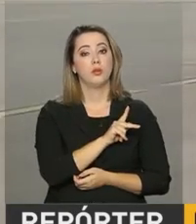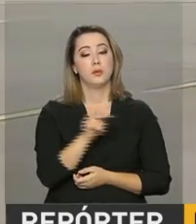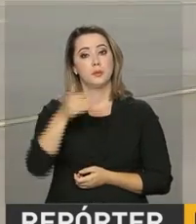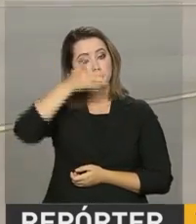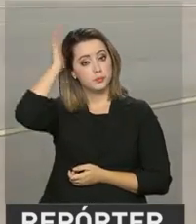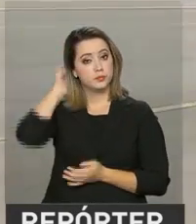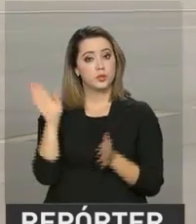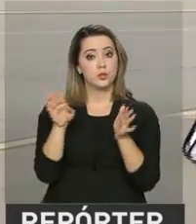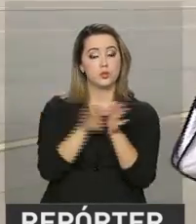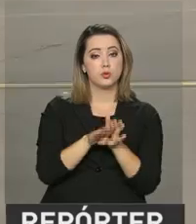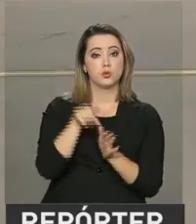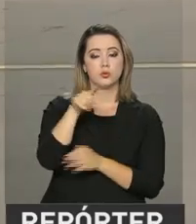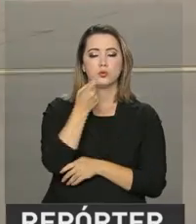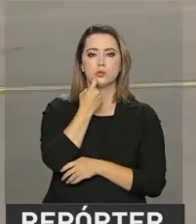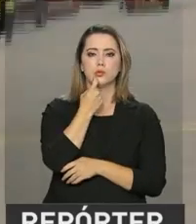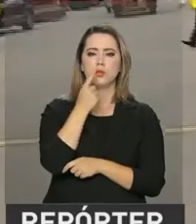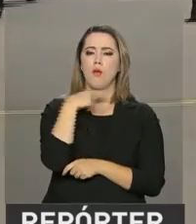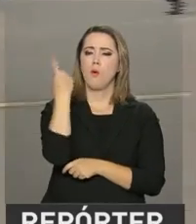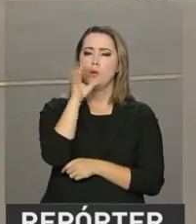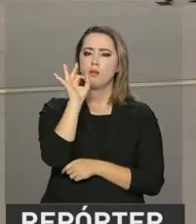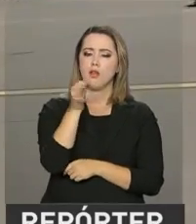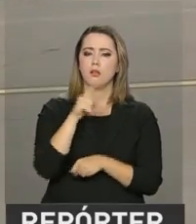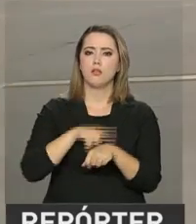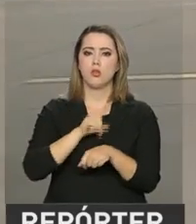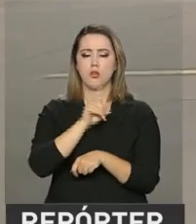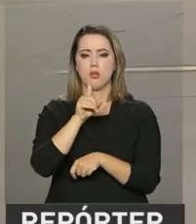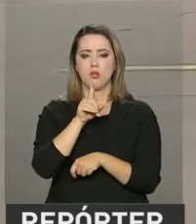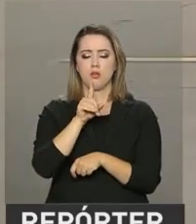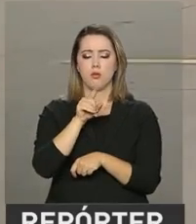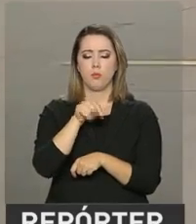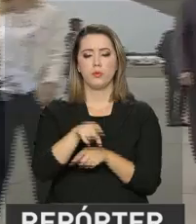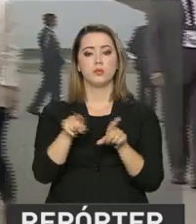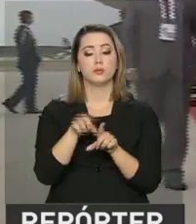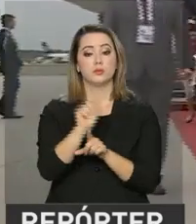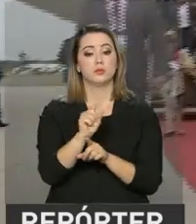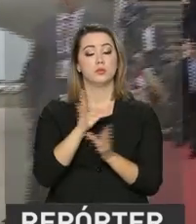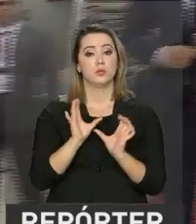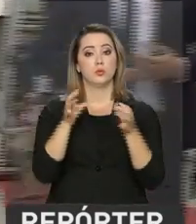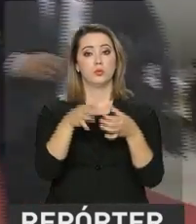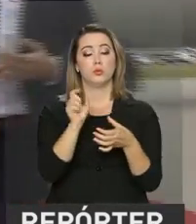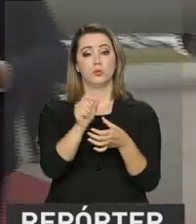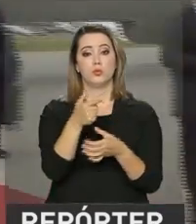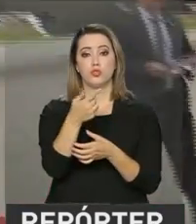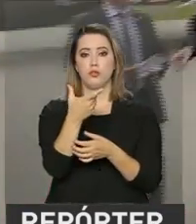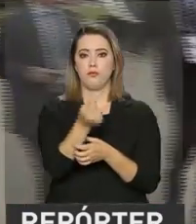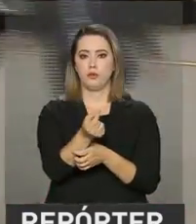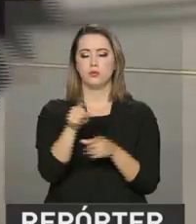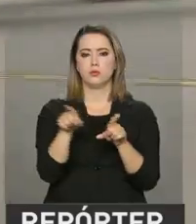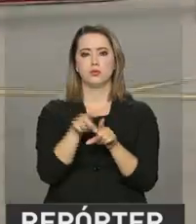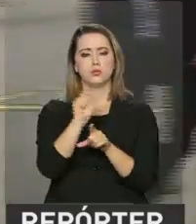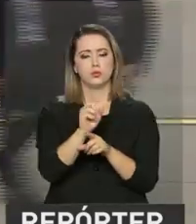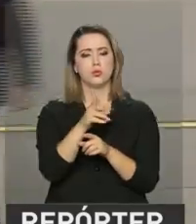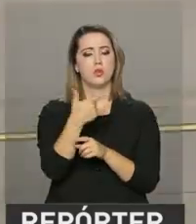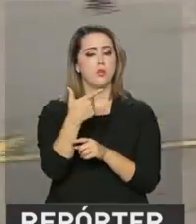desta sexta-feira, pelo horário local, aqui em Hamburgo, na Alemanha, para participar da cúpula do G20, o grupo que reúne as